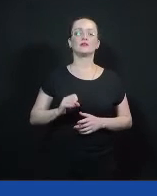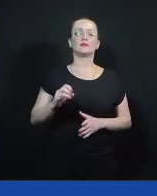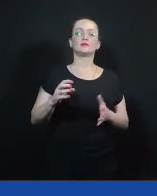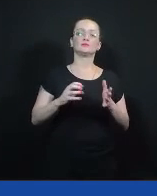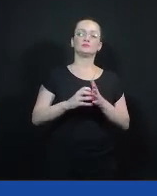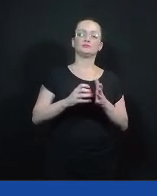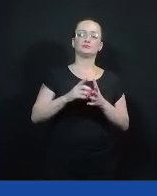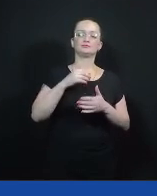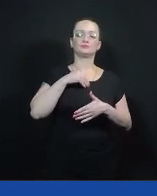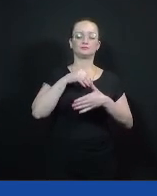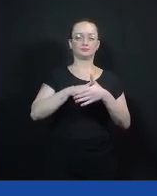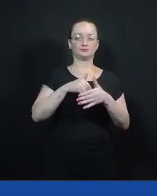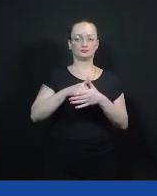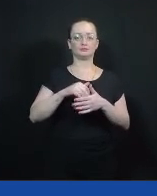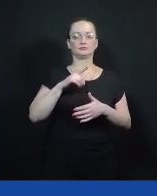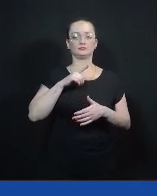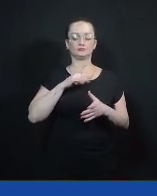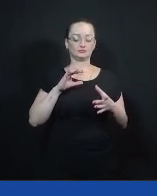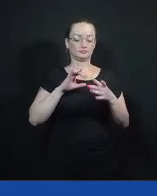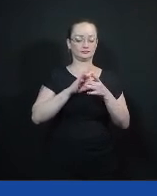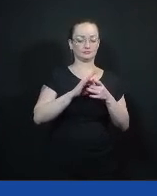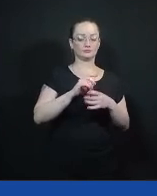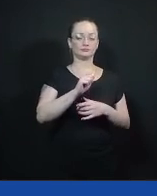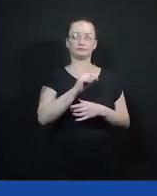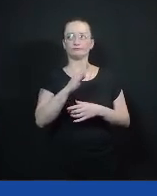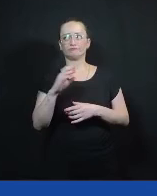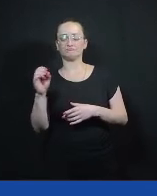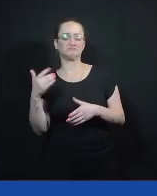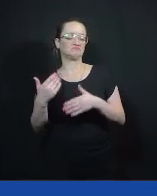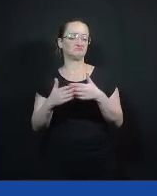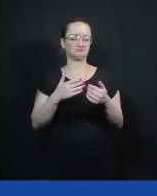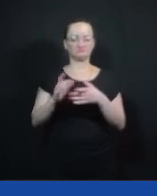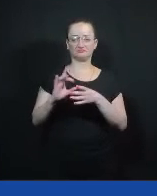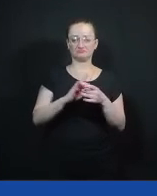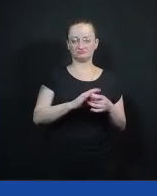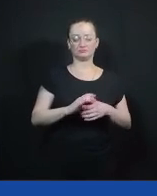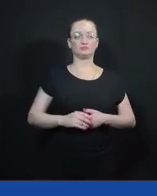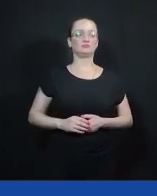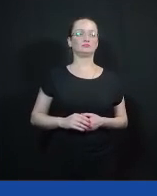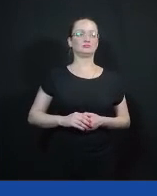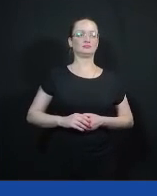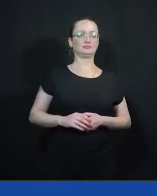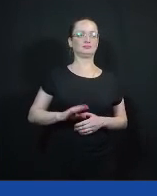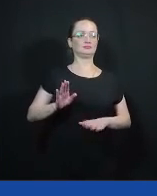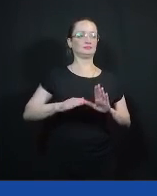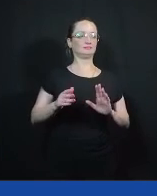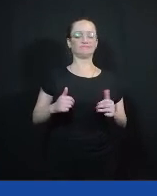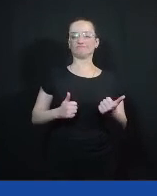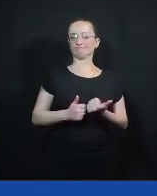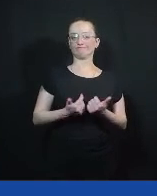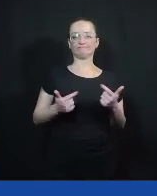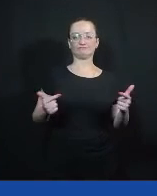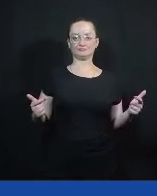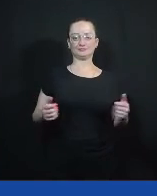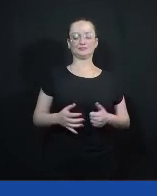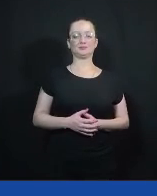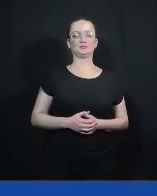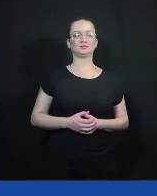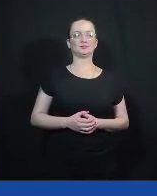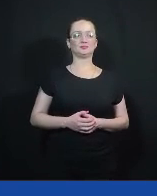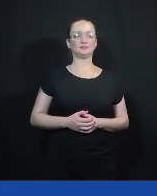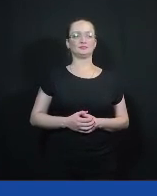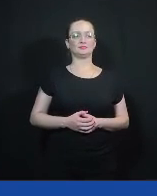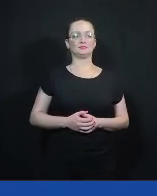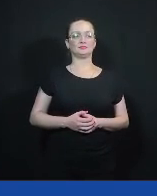tem, se o candidato A tem coligação com as siglas A, B, C ou D, mas nem todas estão ali dando suporte aos eventos